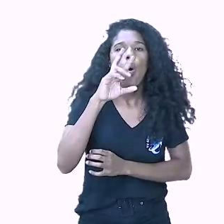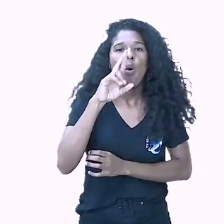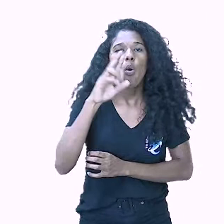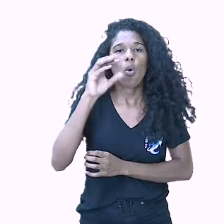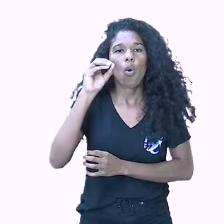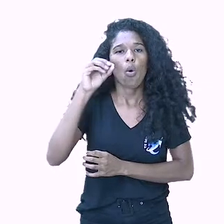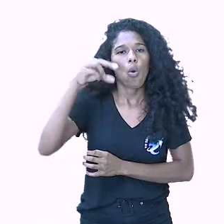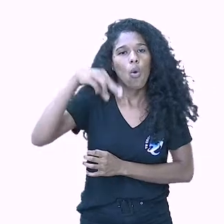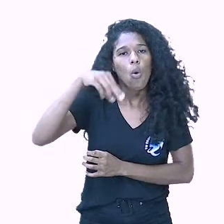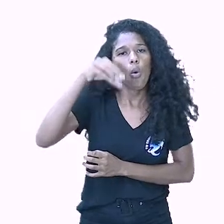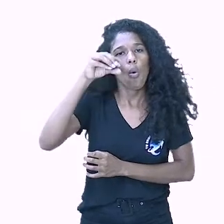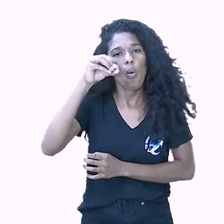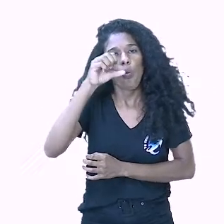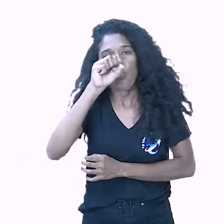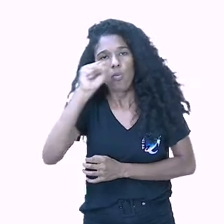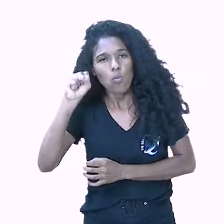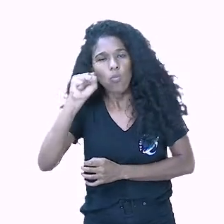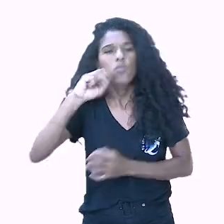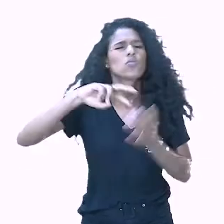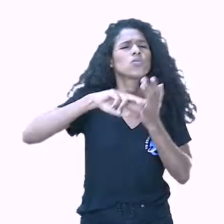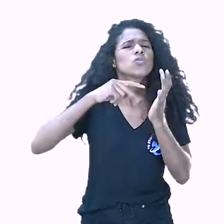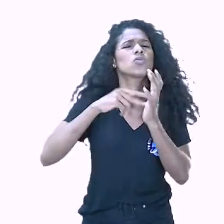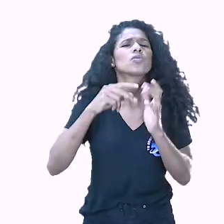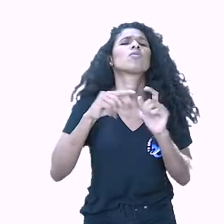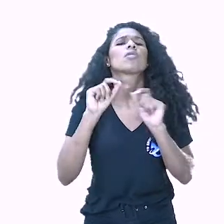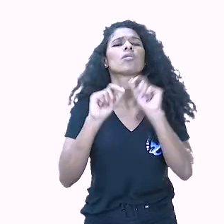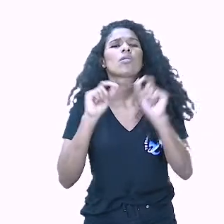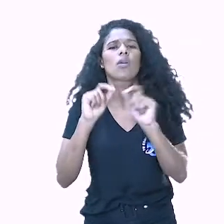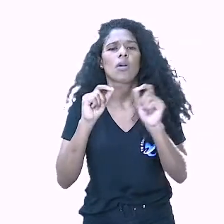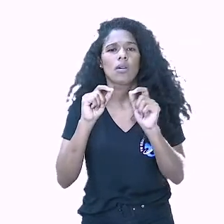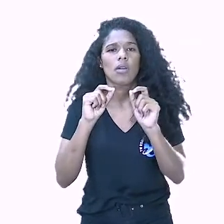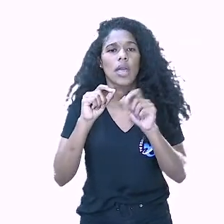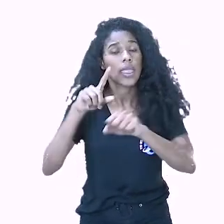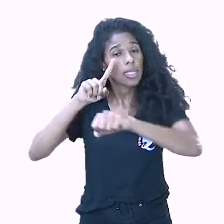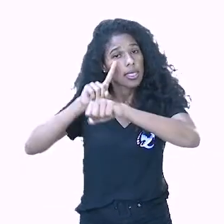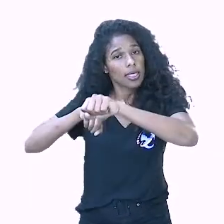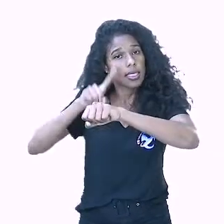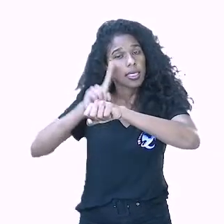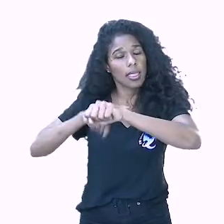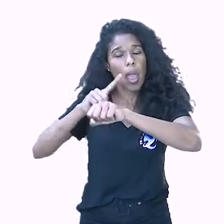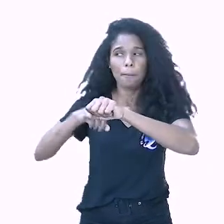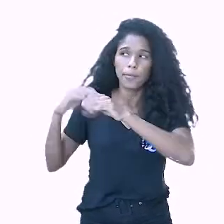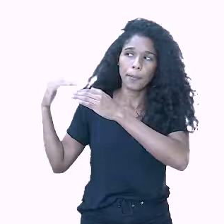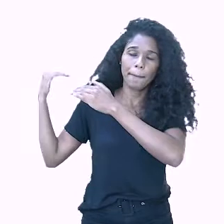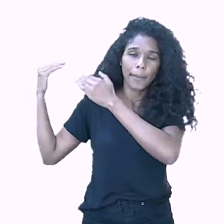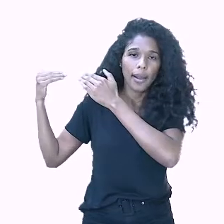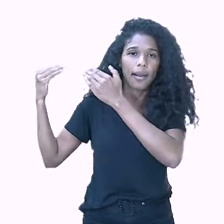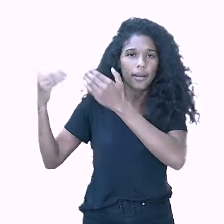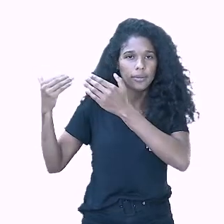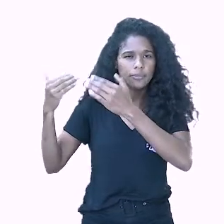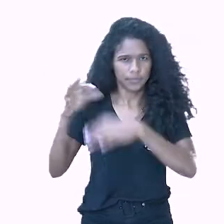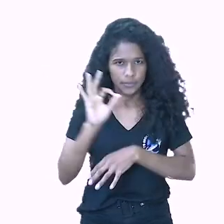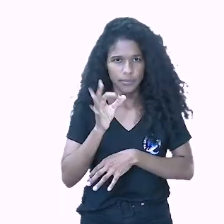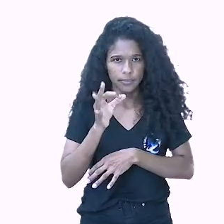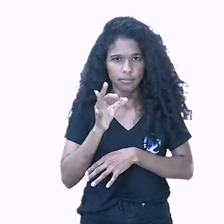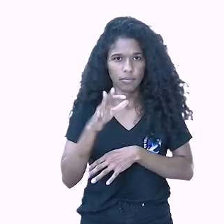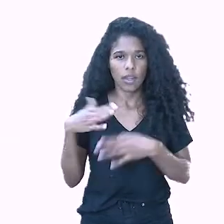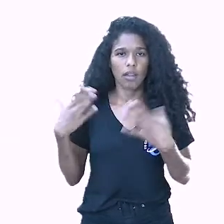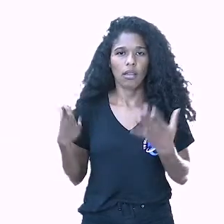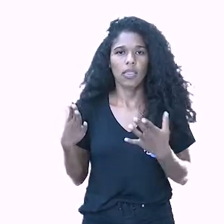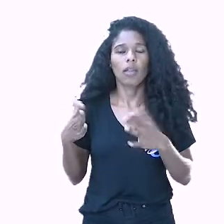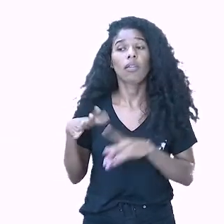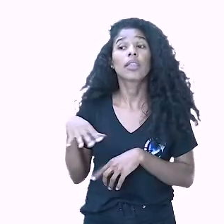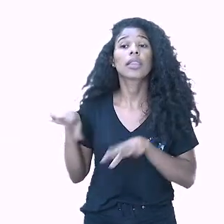aqui, em grego, ela significa isso, ela significa tempo, tá certo? E ela está associada à